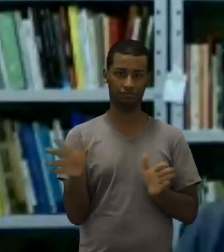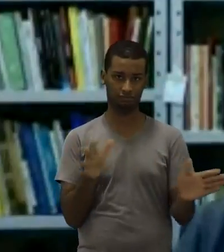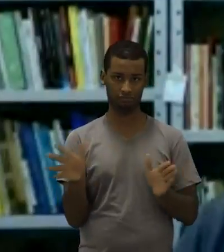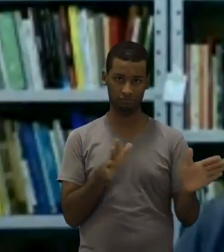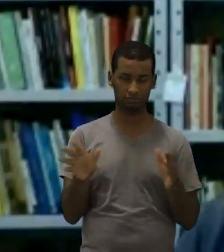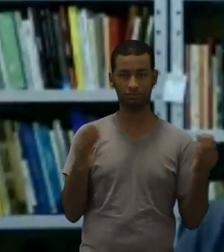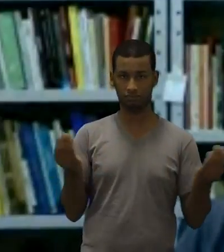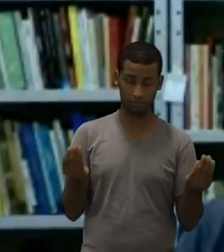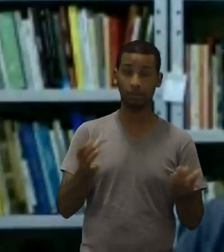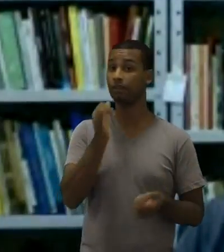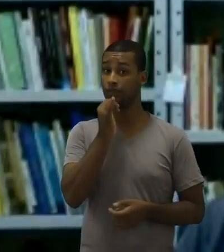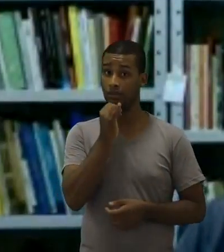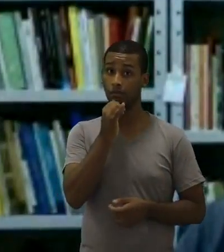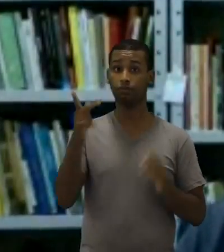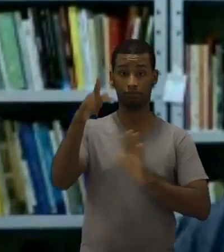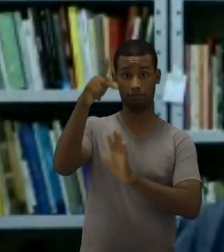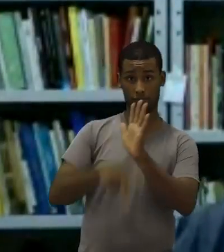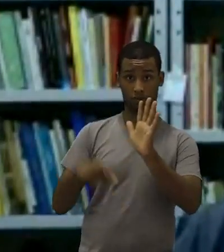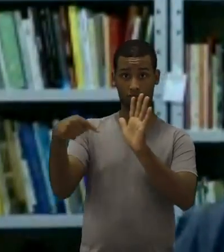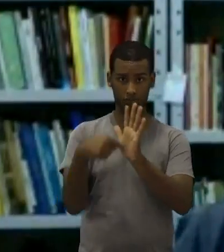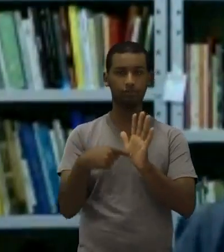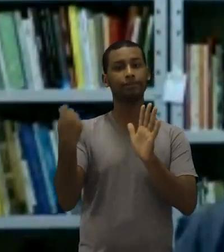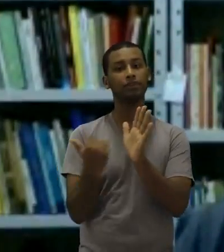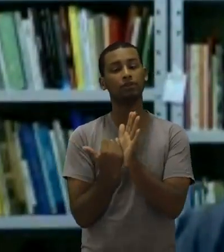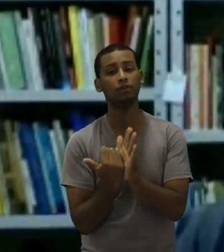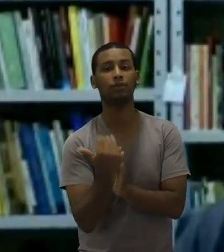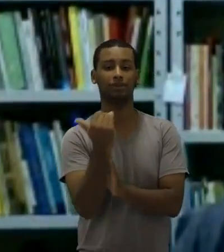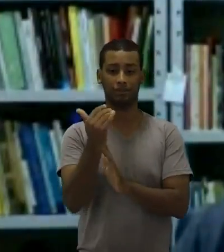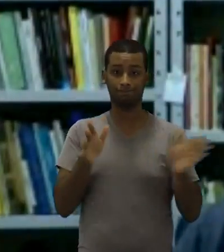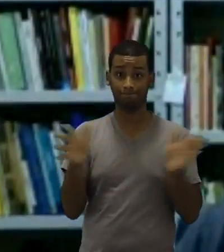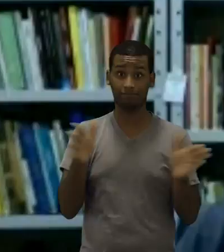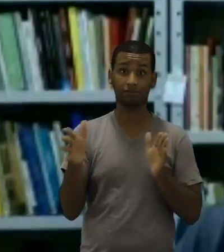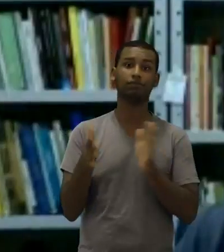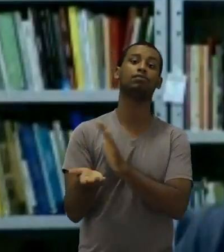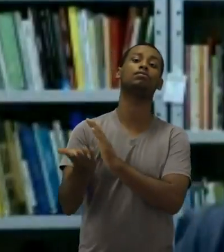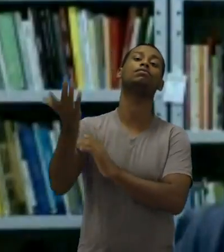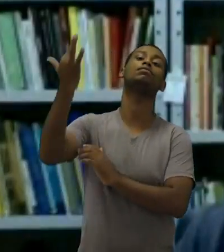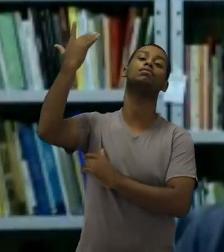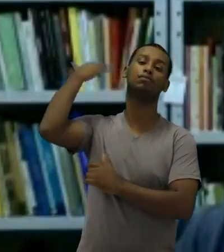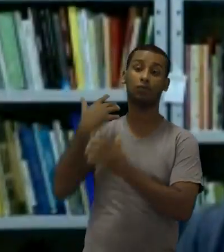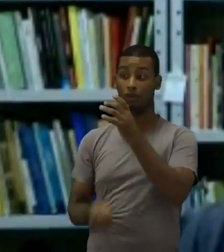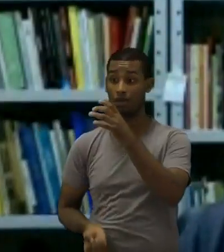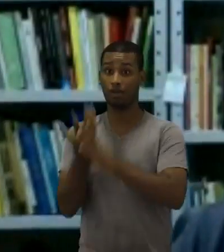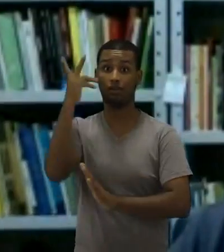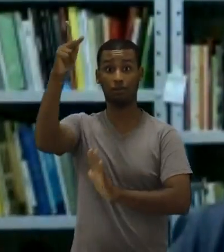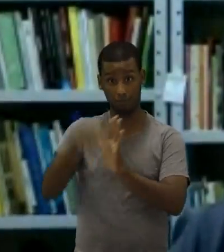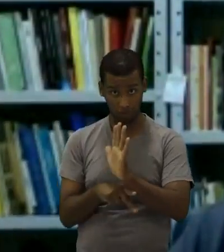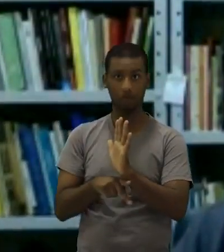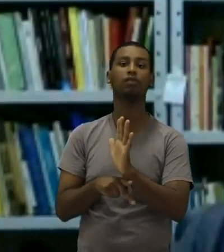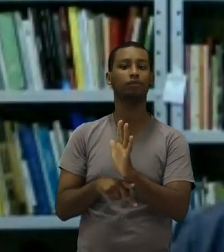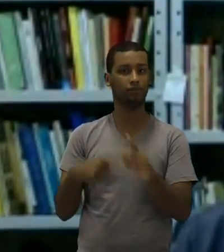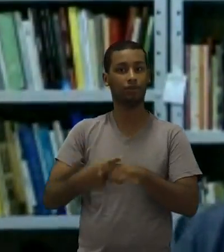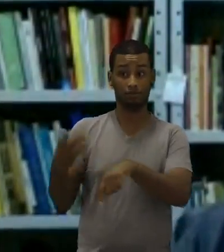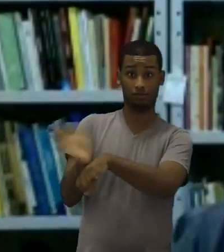acessibilidade. E, por exemplo, os projetos eles devem começar acessíveis desde a sua concepção. O produto